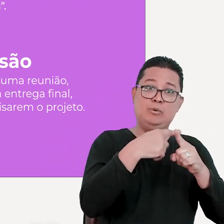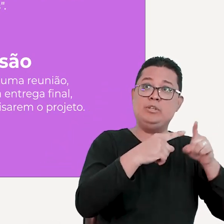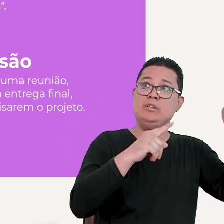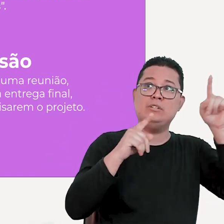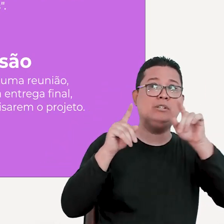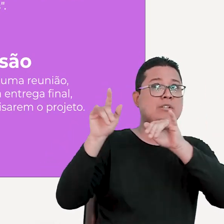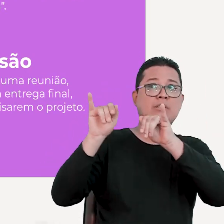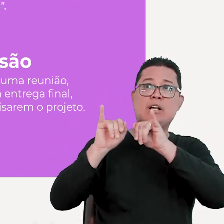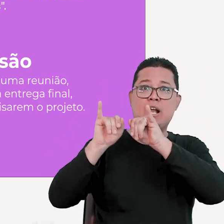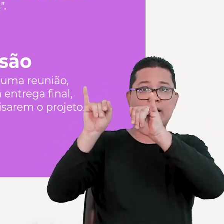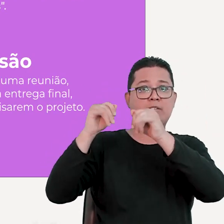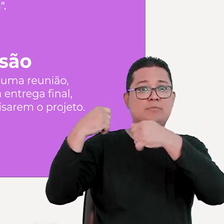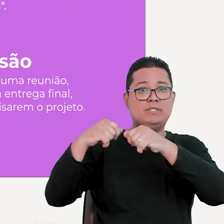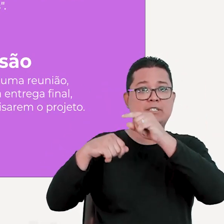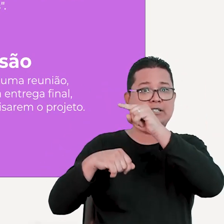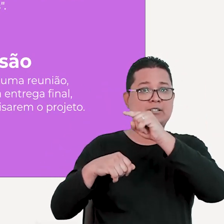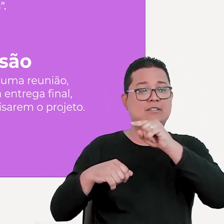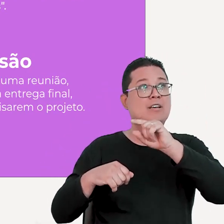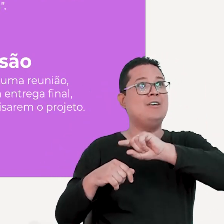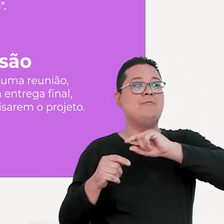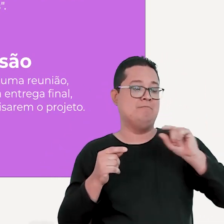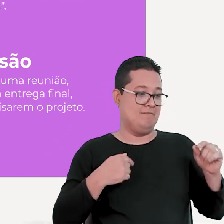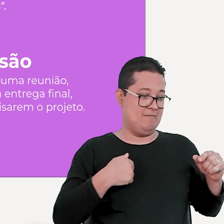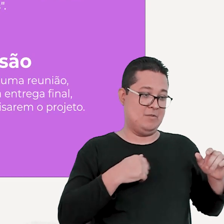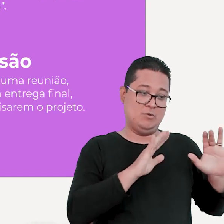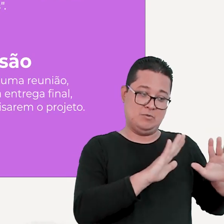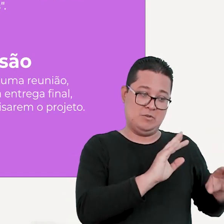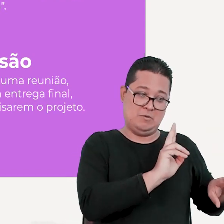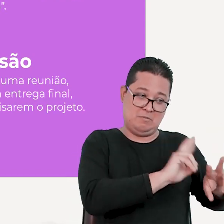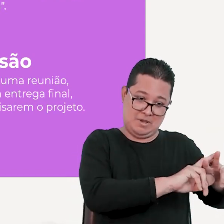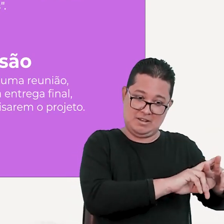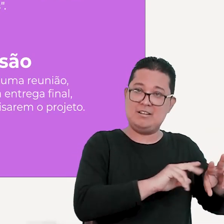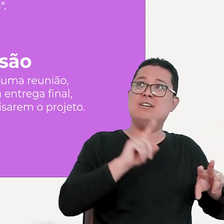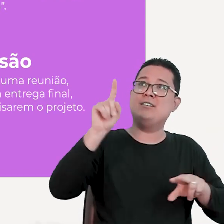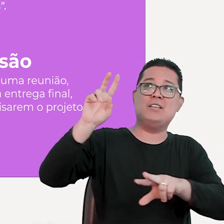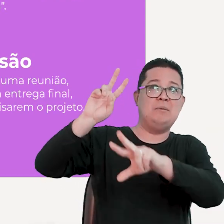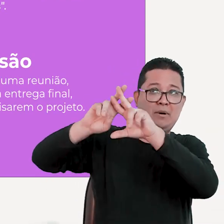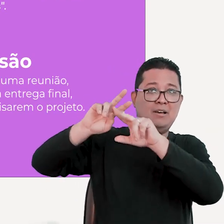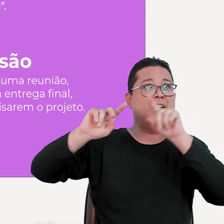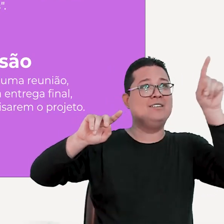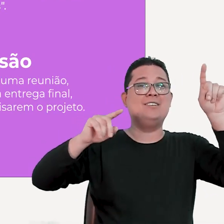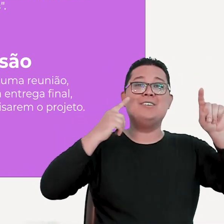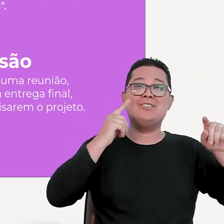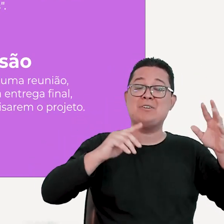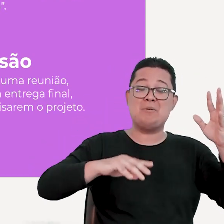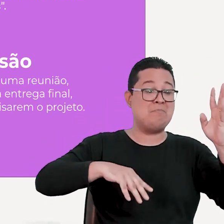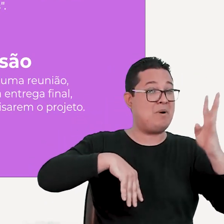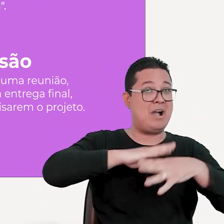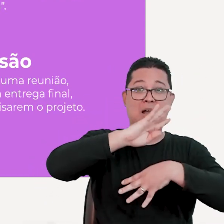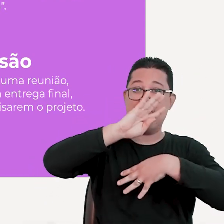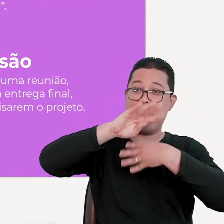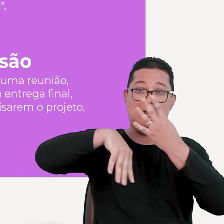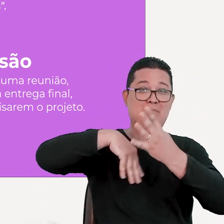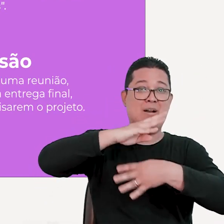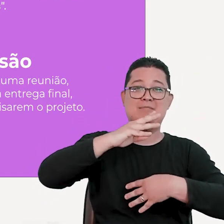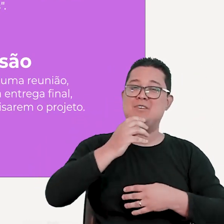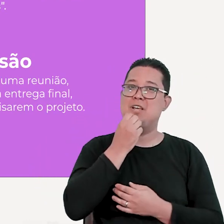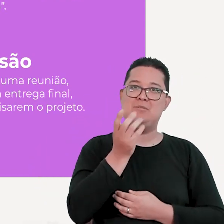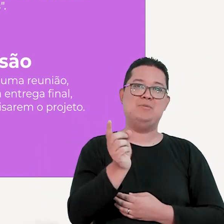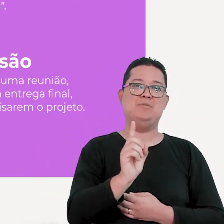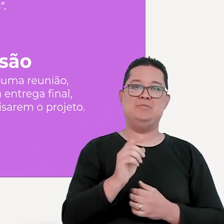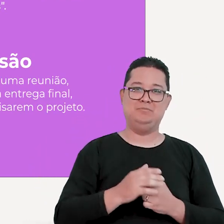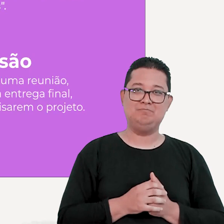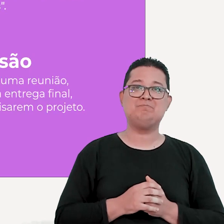O tempo é muito mais otimizado e você consegue também ter melhores resultados com essa organização.